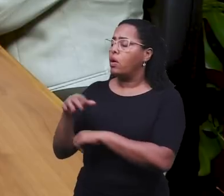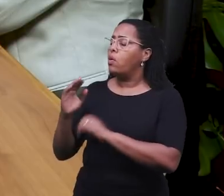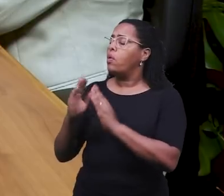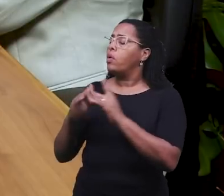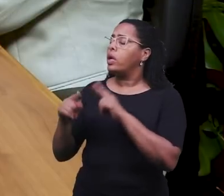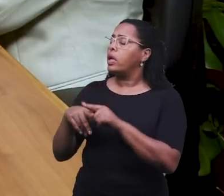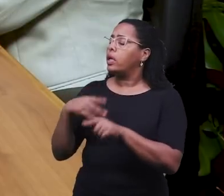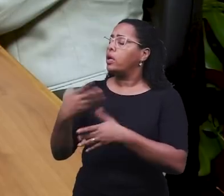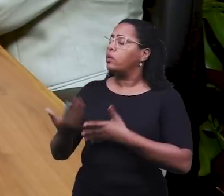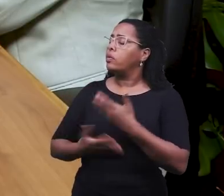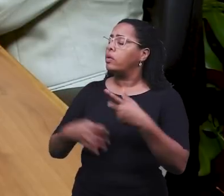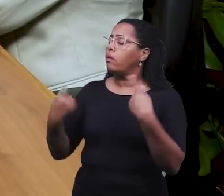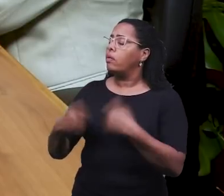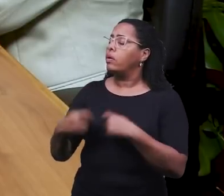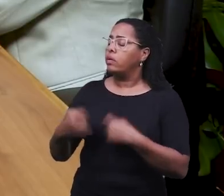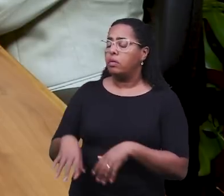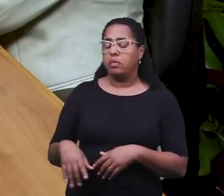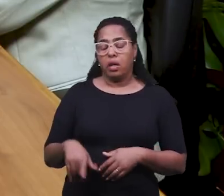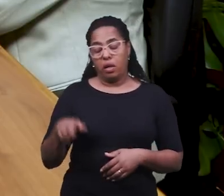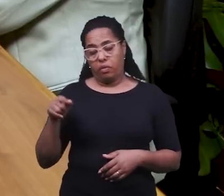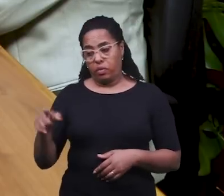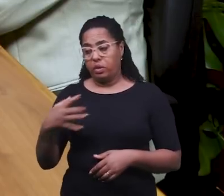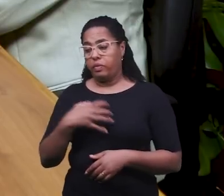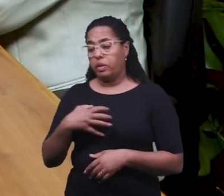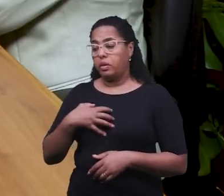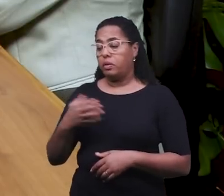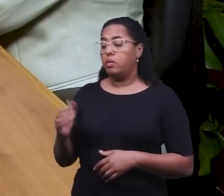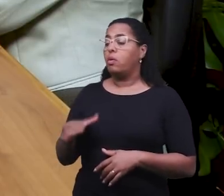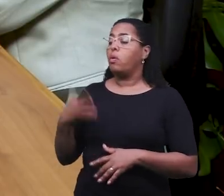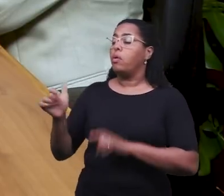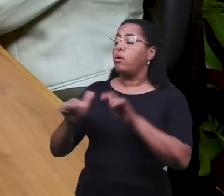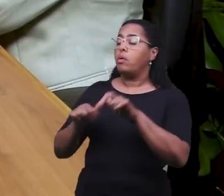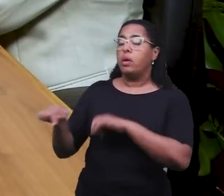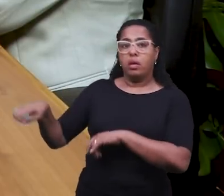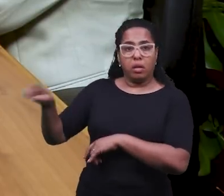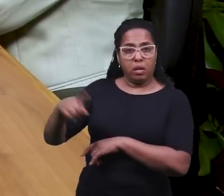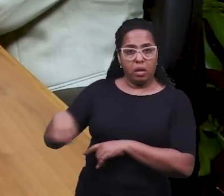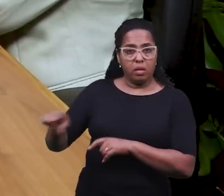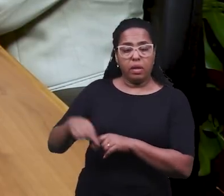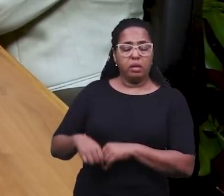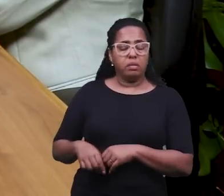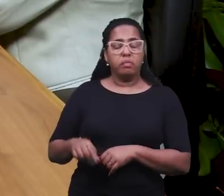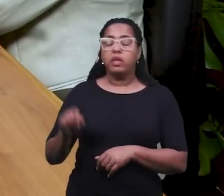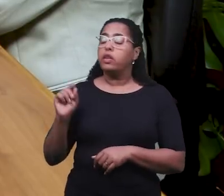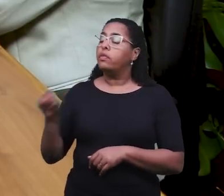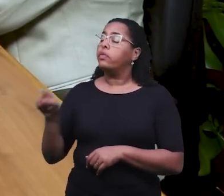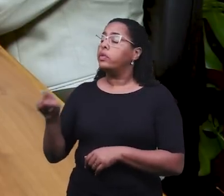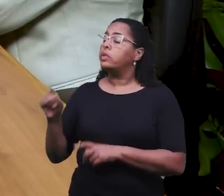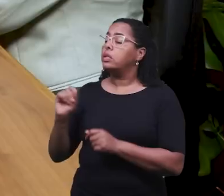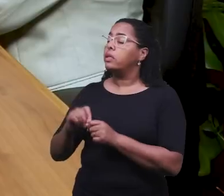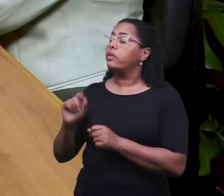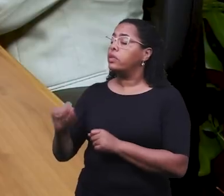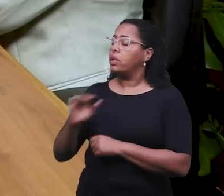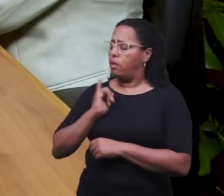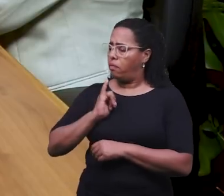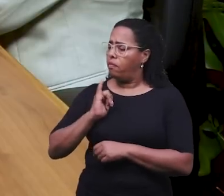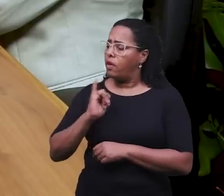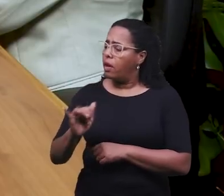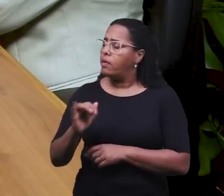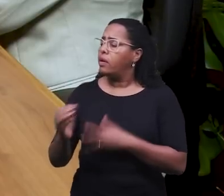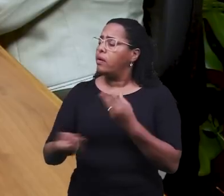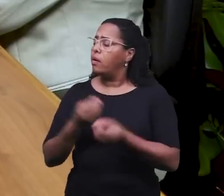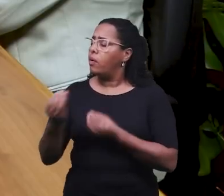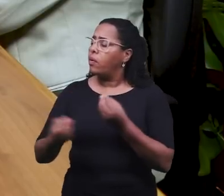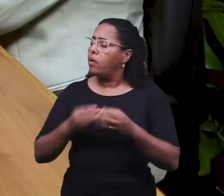da igreja. Aí você vai sentir qual o trabalho que eles estão fazendo. E o que você vai fazer? Você vai dizer